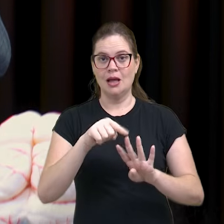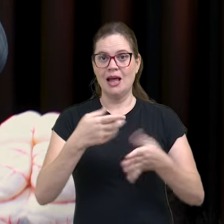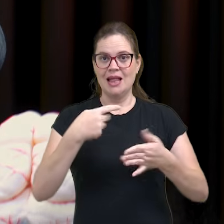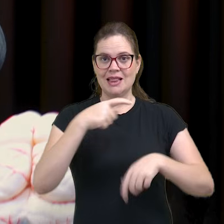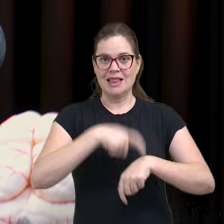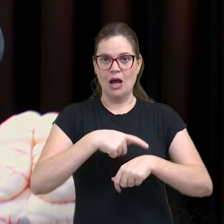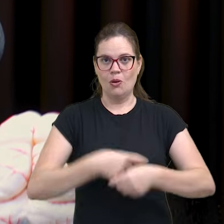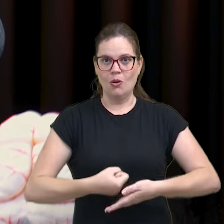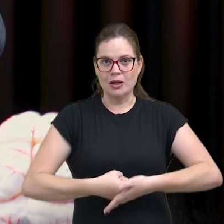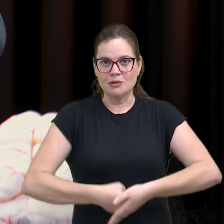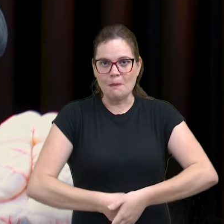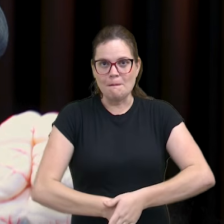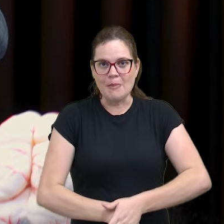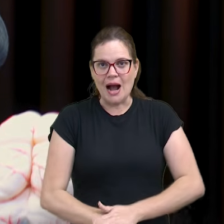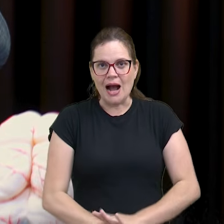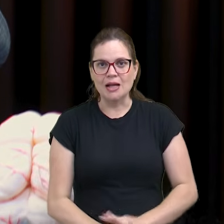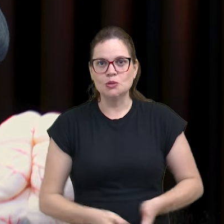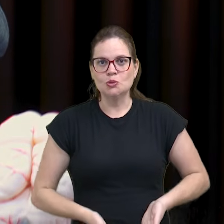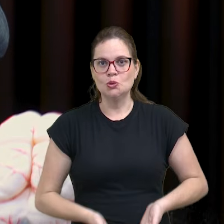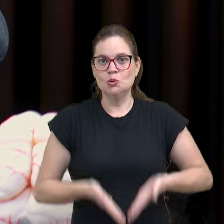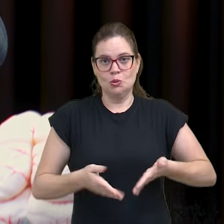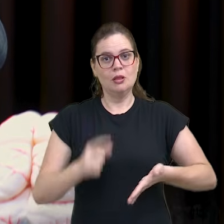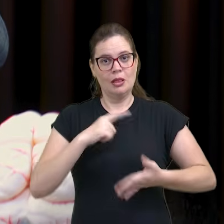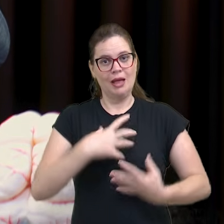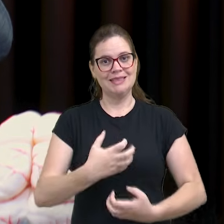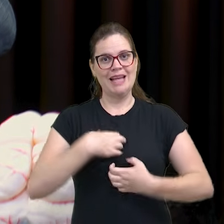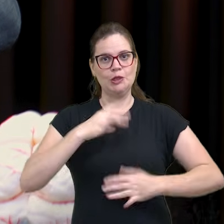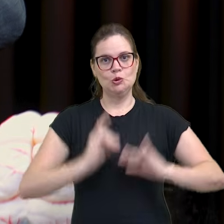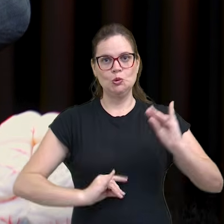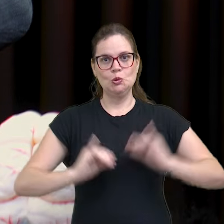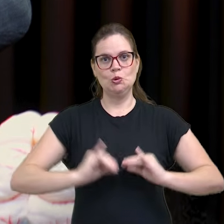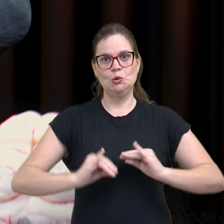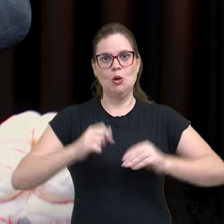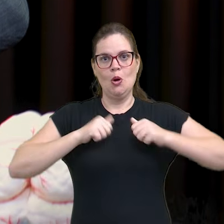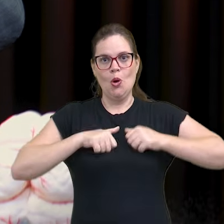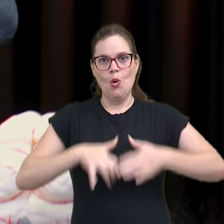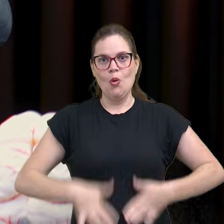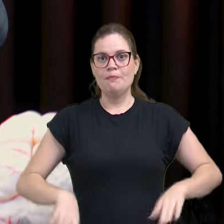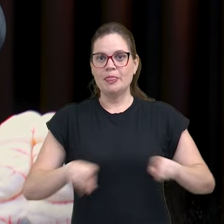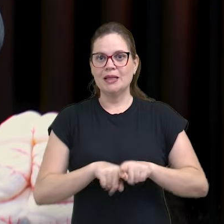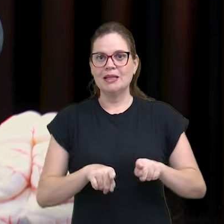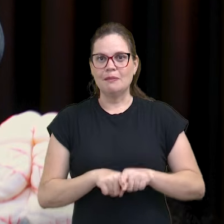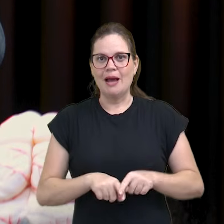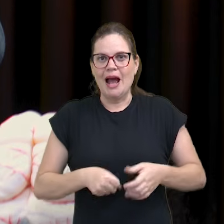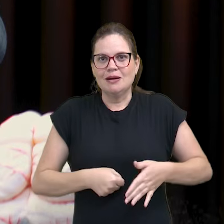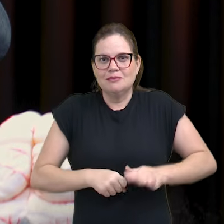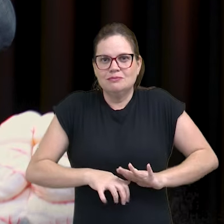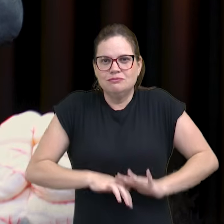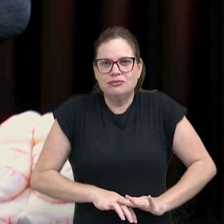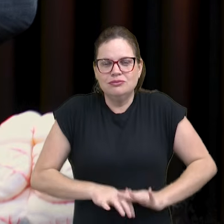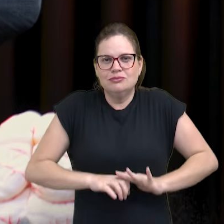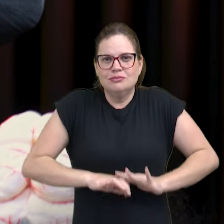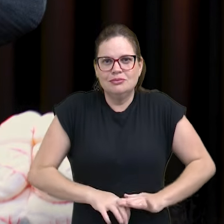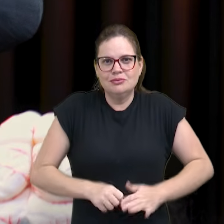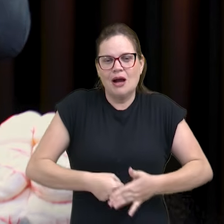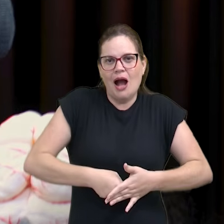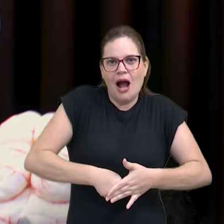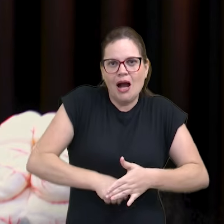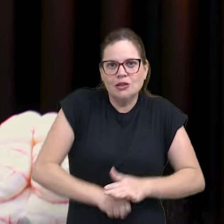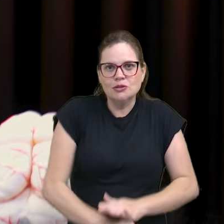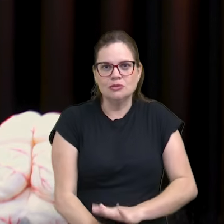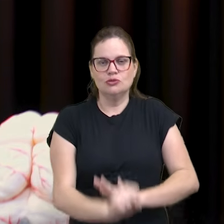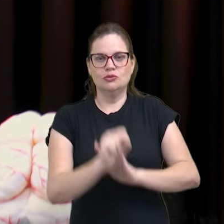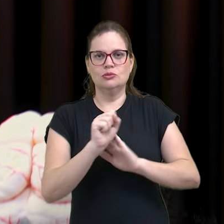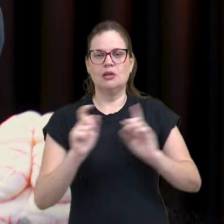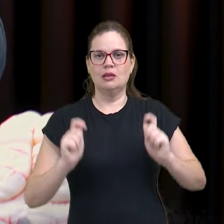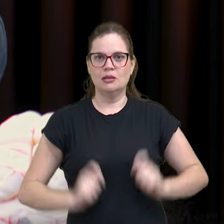no parto, ela ajuda na amamentação, ela ajuda na contração uterina, o